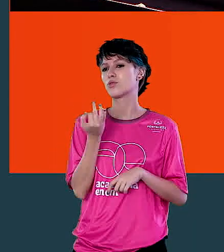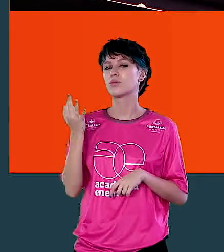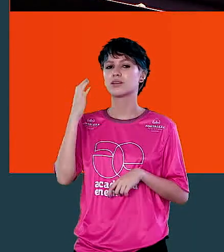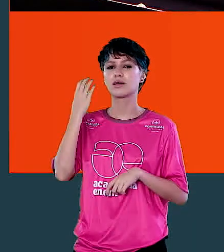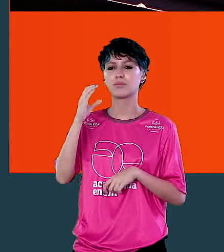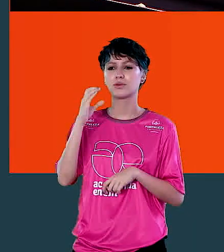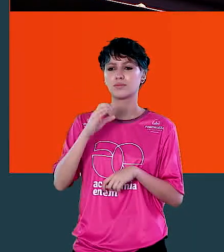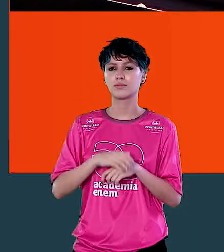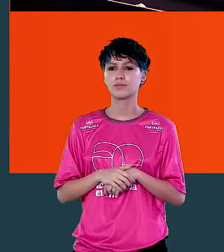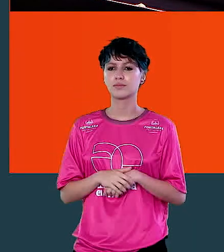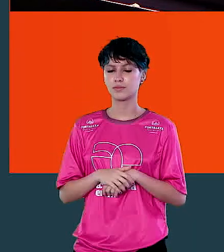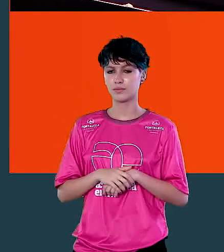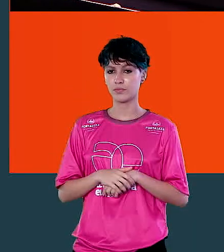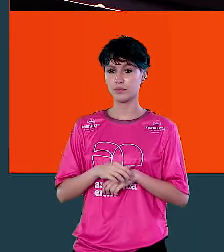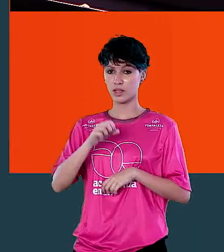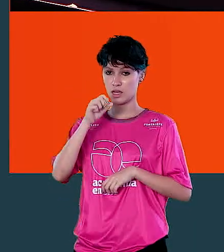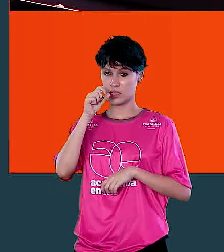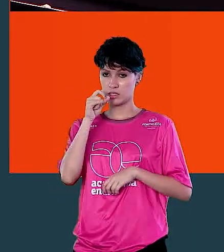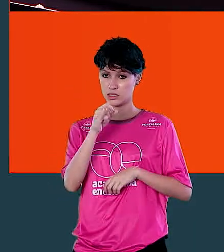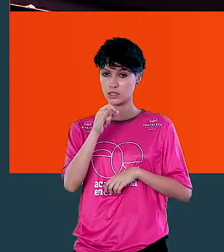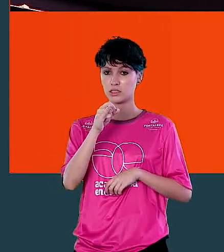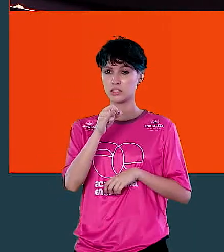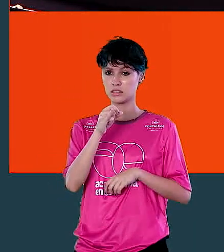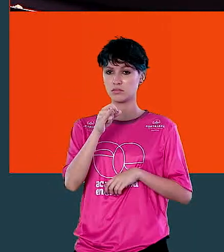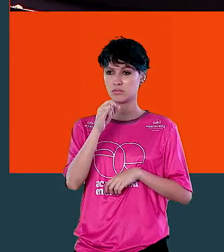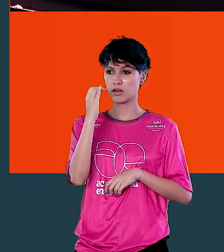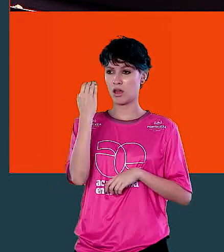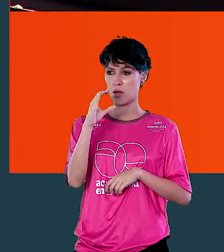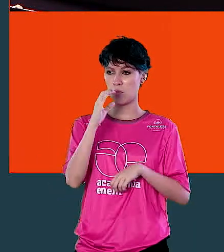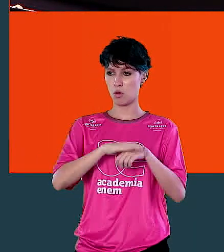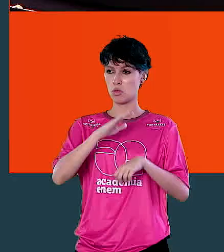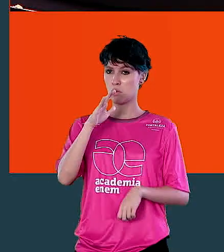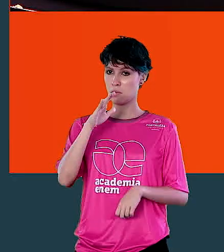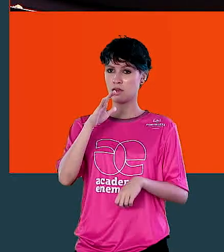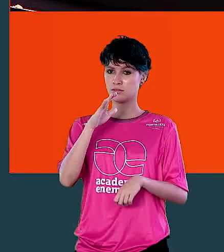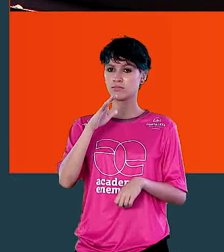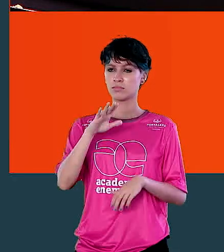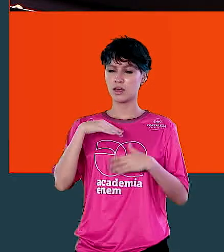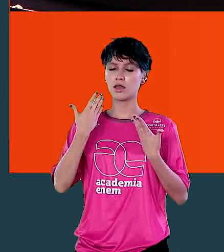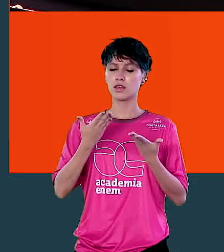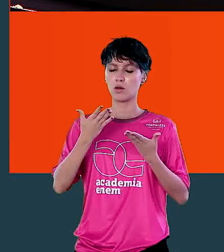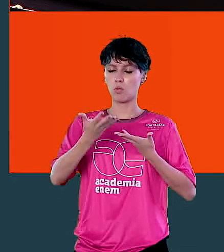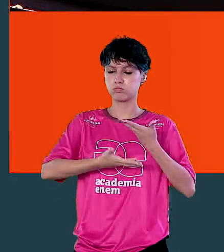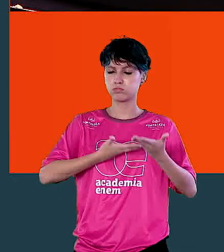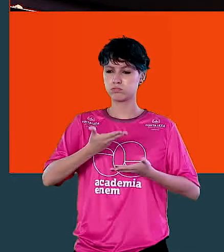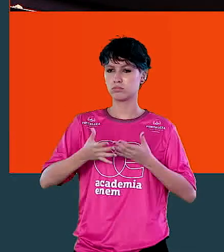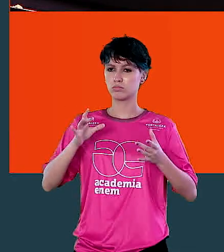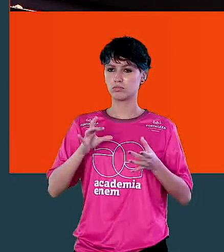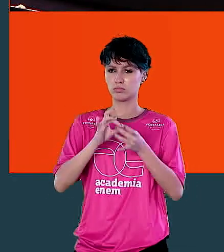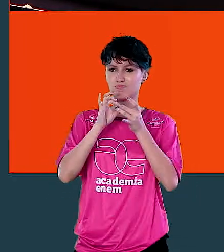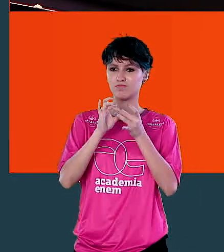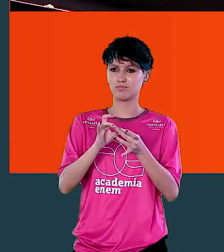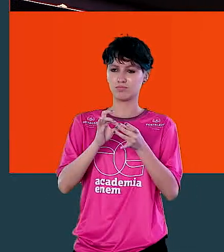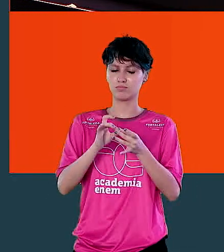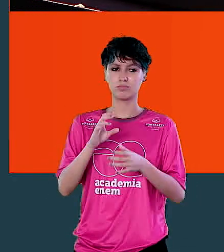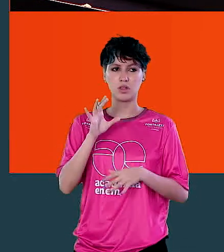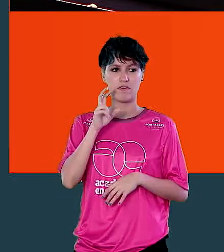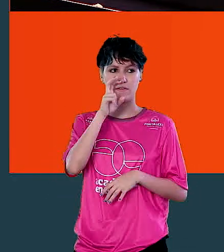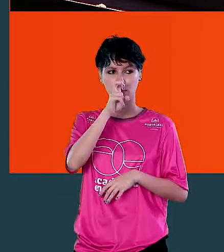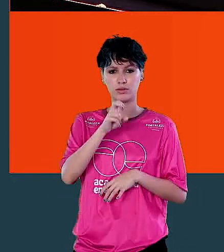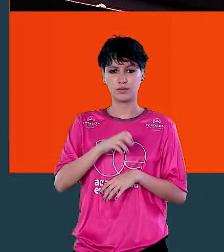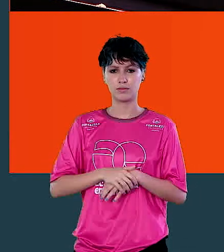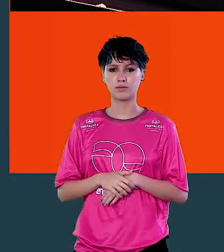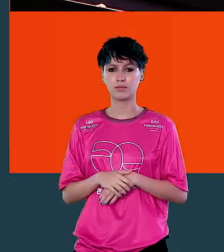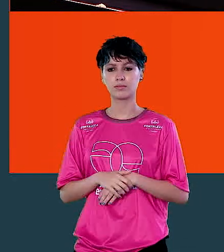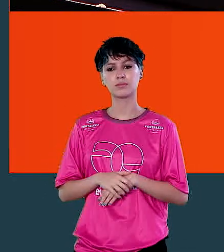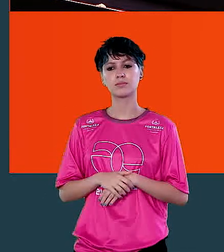mais carbonos essa molécula tem, mais forte é a interação. Beleza? Vou escrever aqui para vocês, ó.